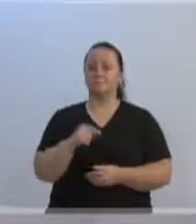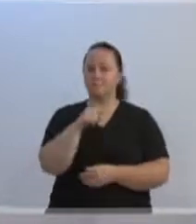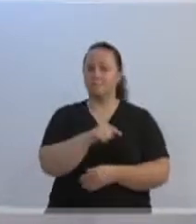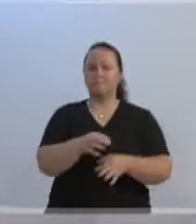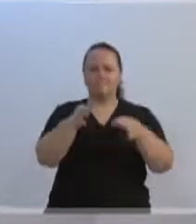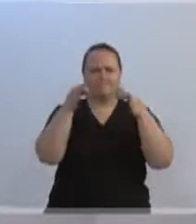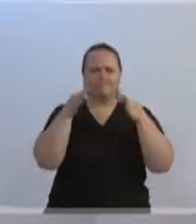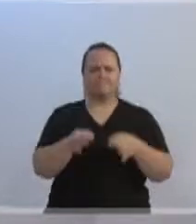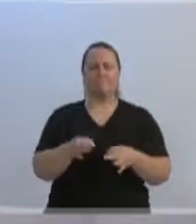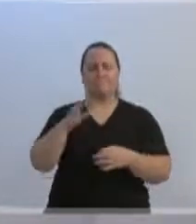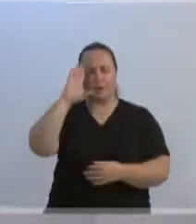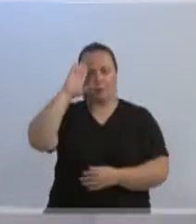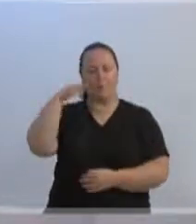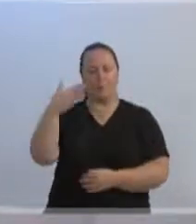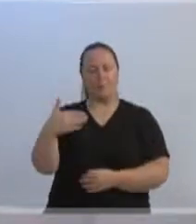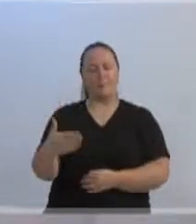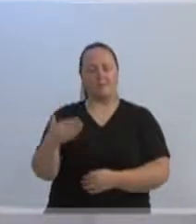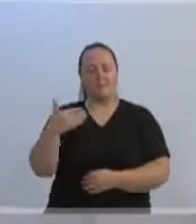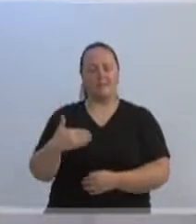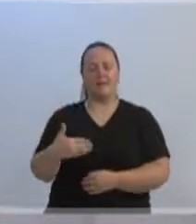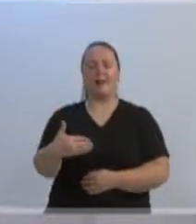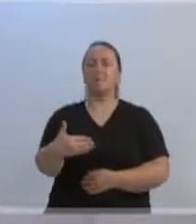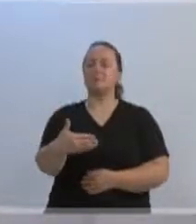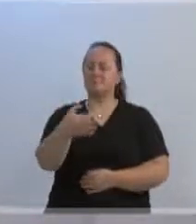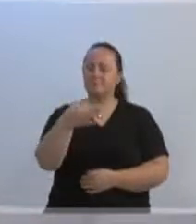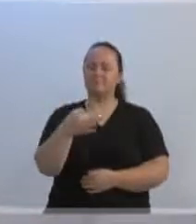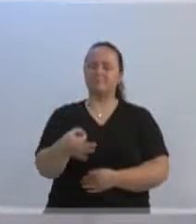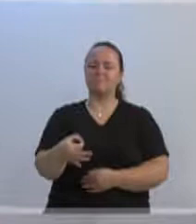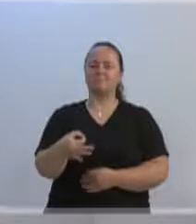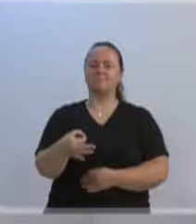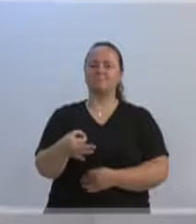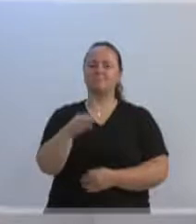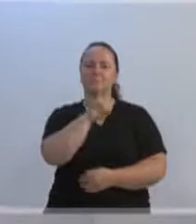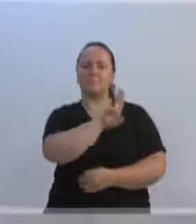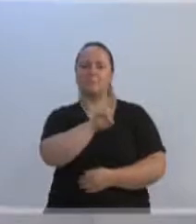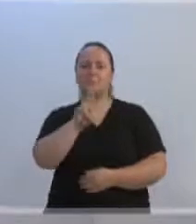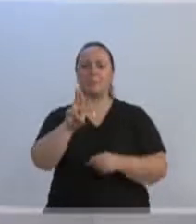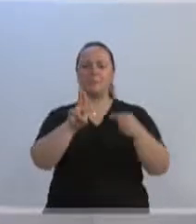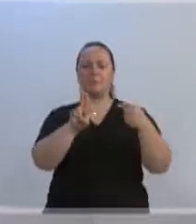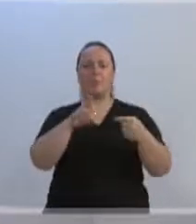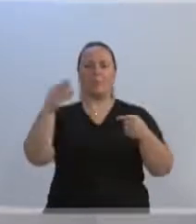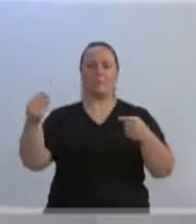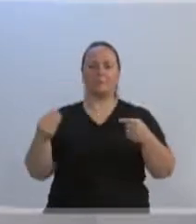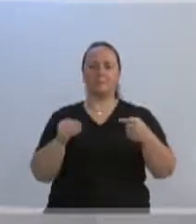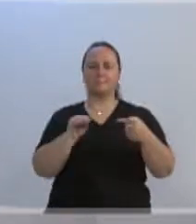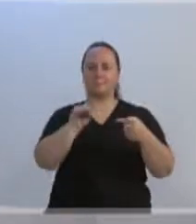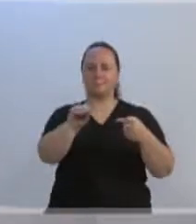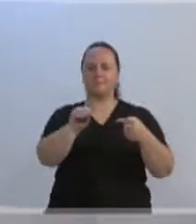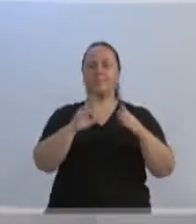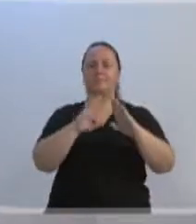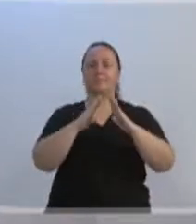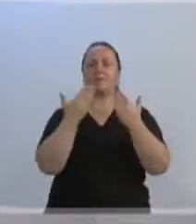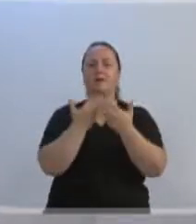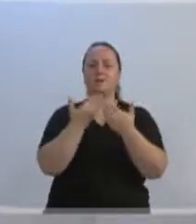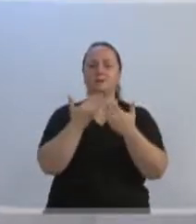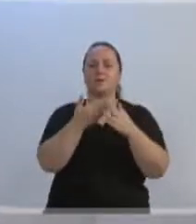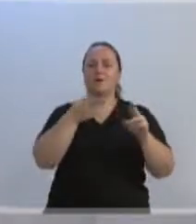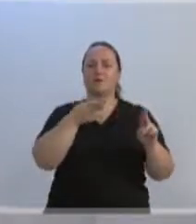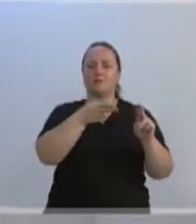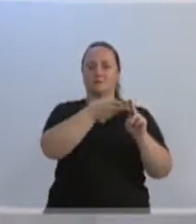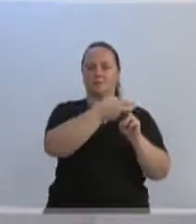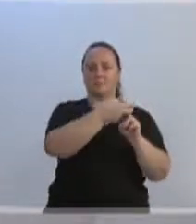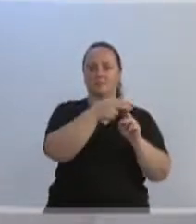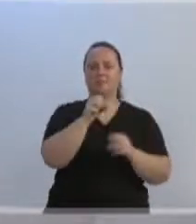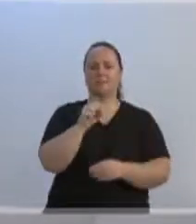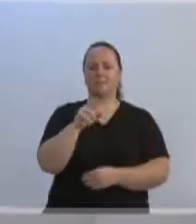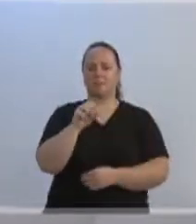homenageado com o seu nome atribuído o seu nome lá a escola técnica do sus